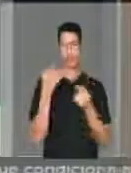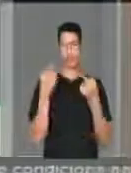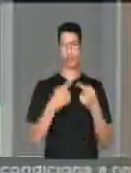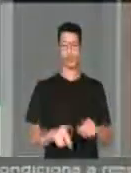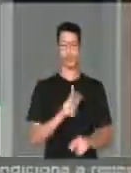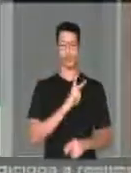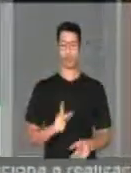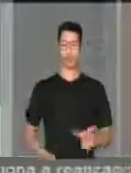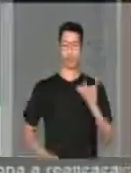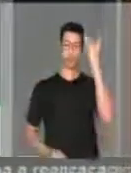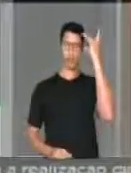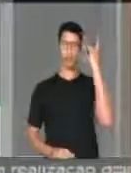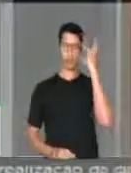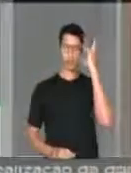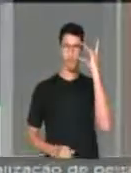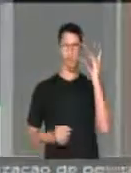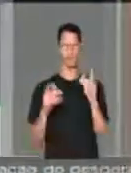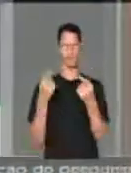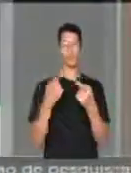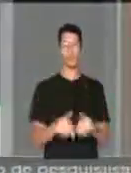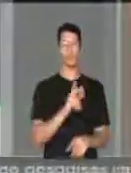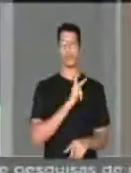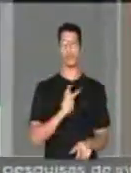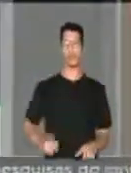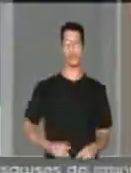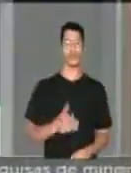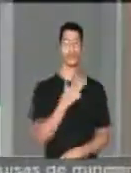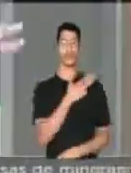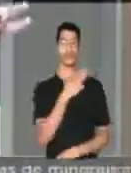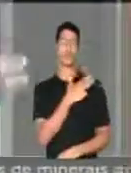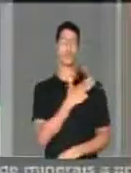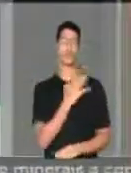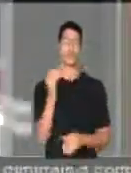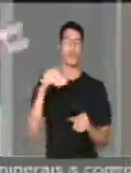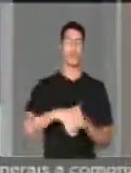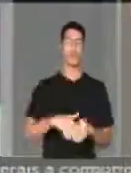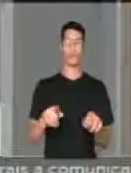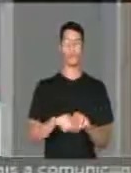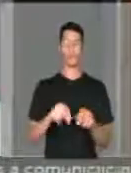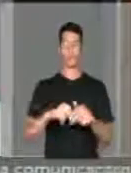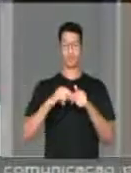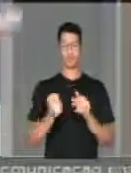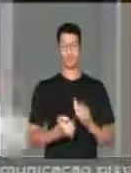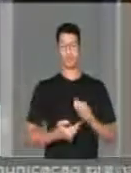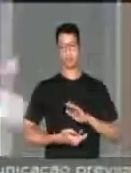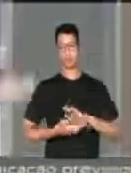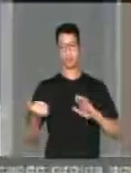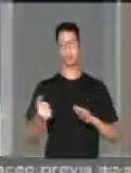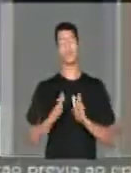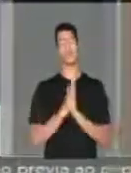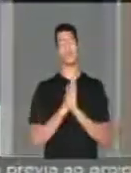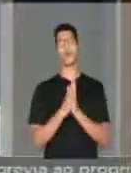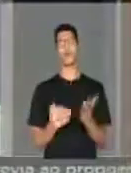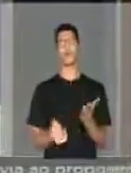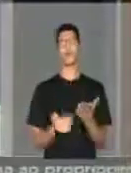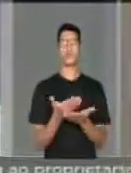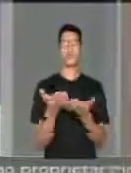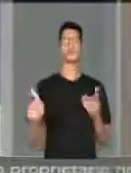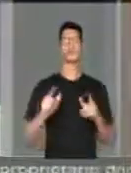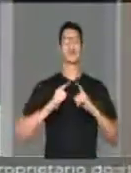a presidenta Dilma e contra o presidente Lula e votaram pelo impeachment, por favor,